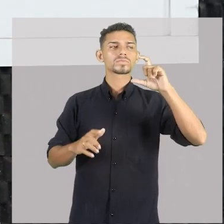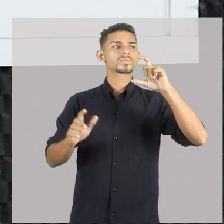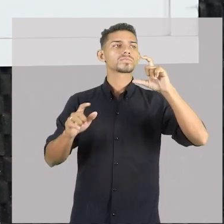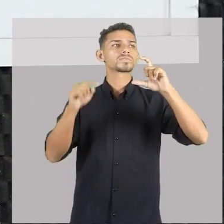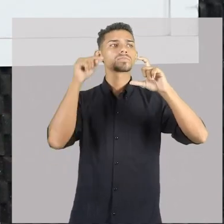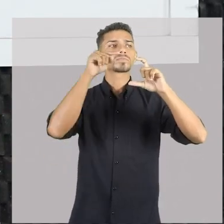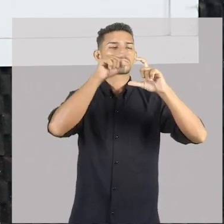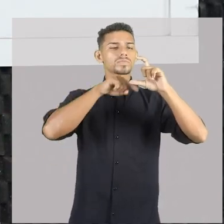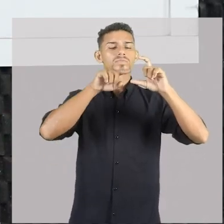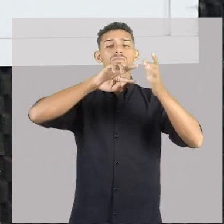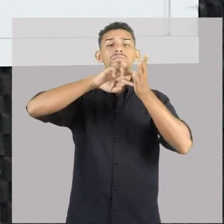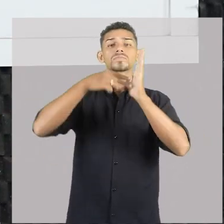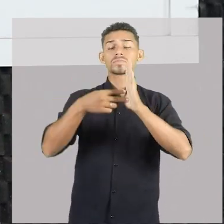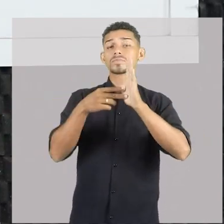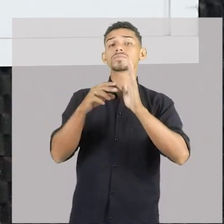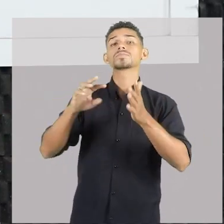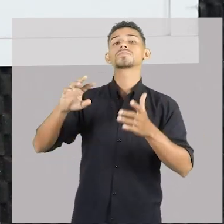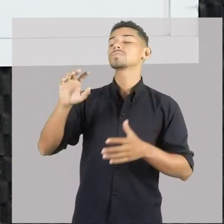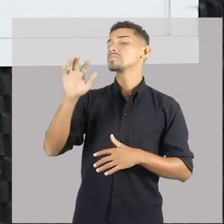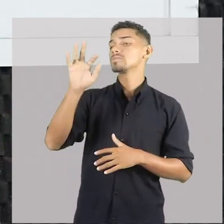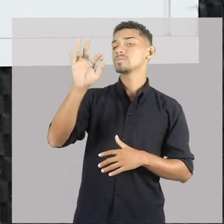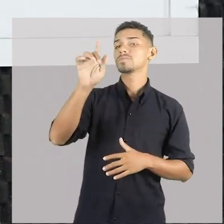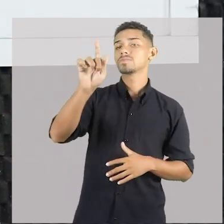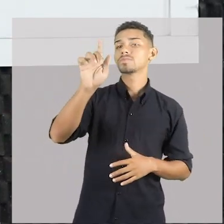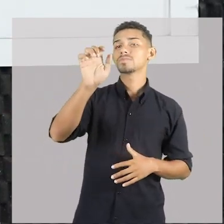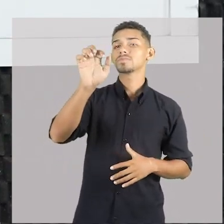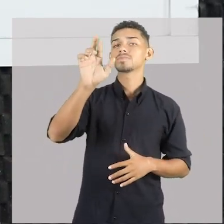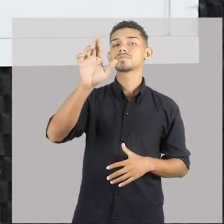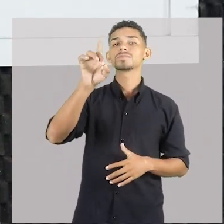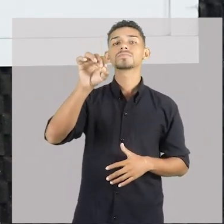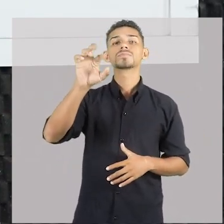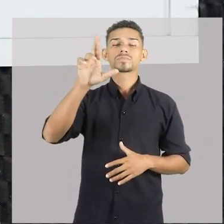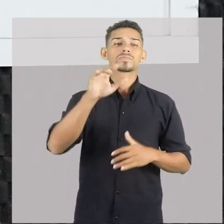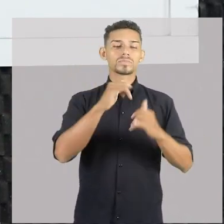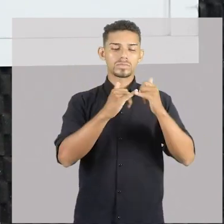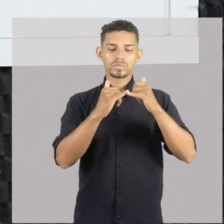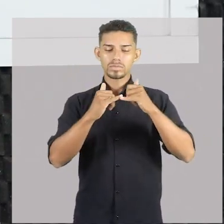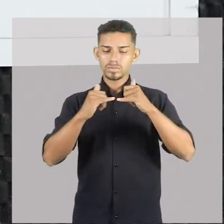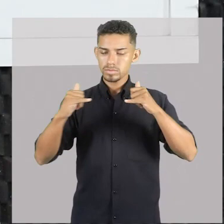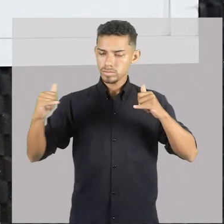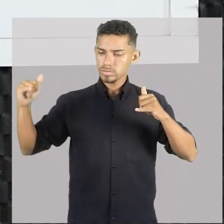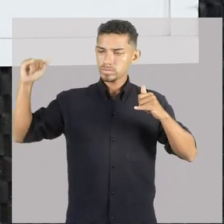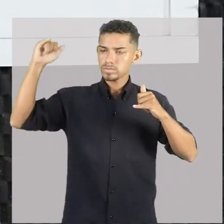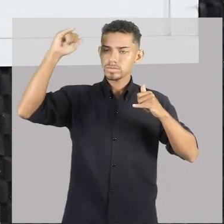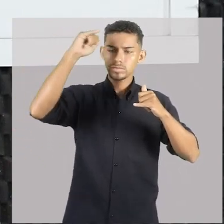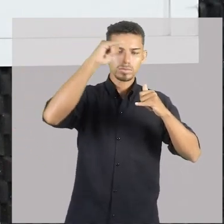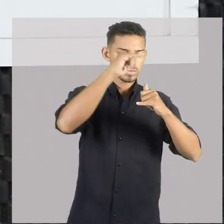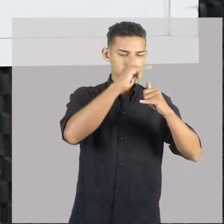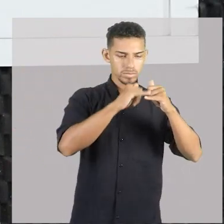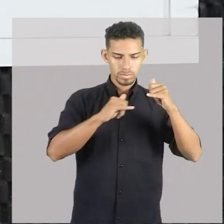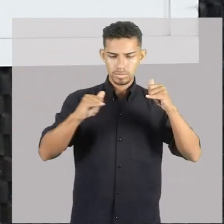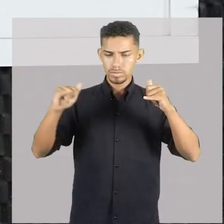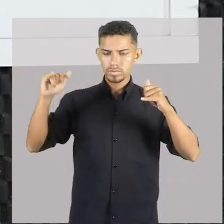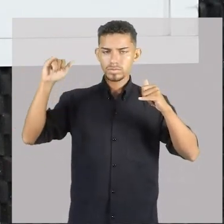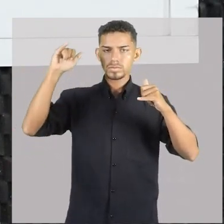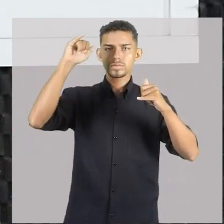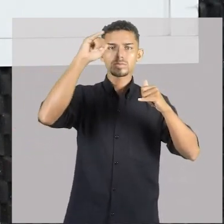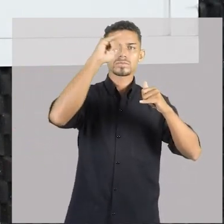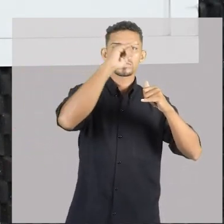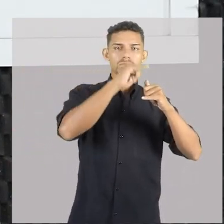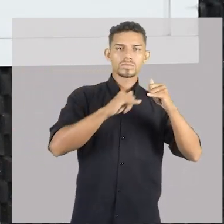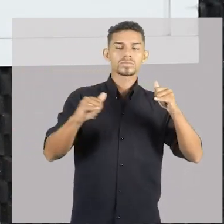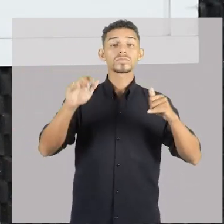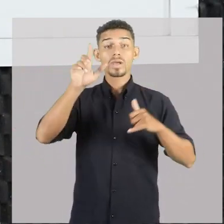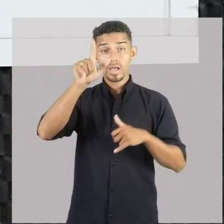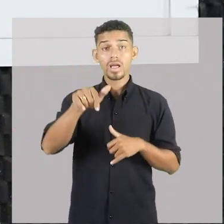Não, isso aqui é o símbolo de um gerador. Mas isso aqui tudo é fechado, aqui tudo é condutor de eletricidade. Então vai ficar circulando. Isso